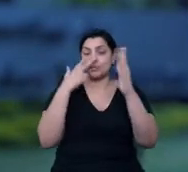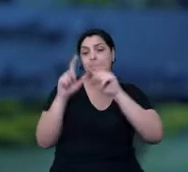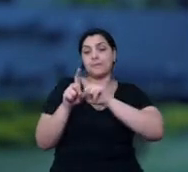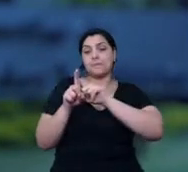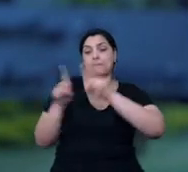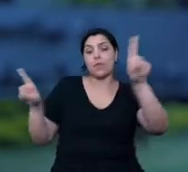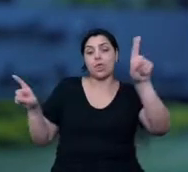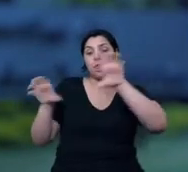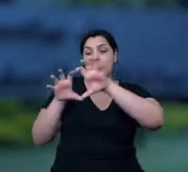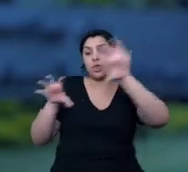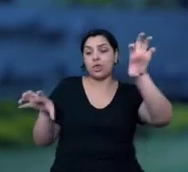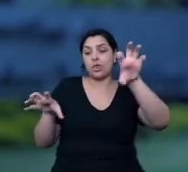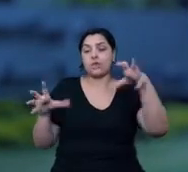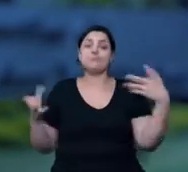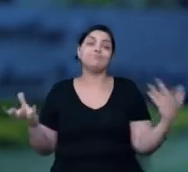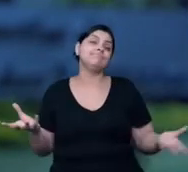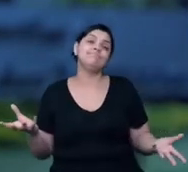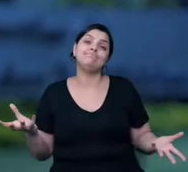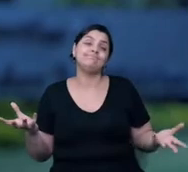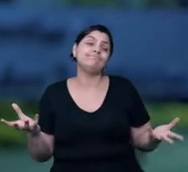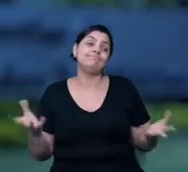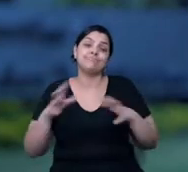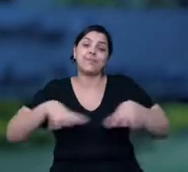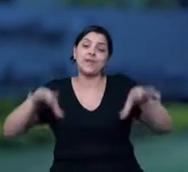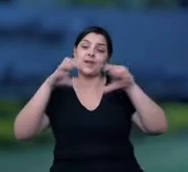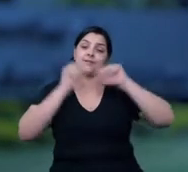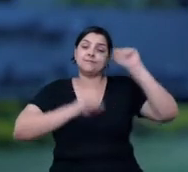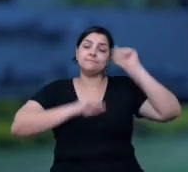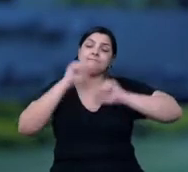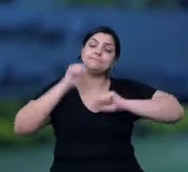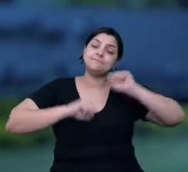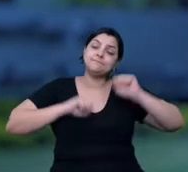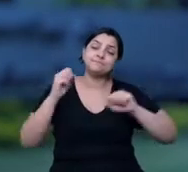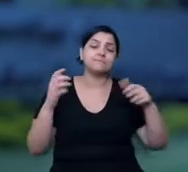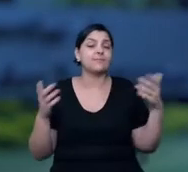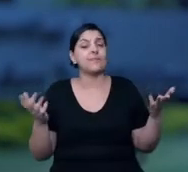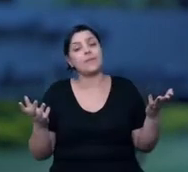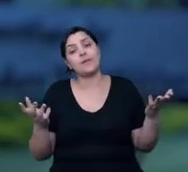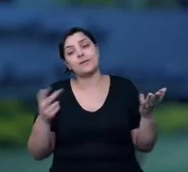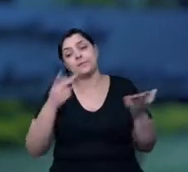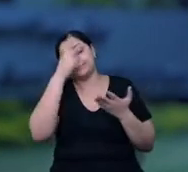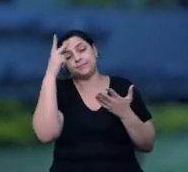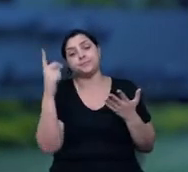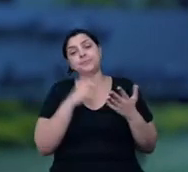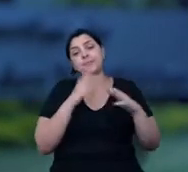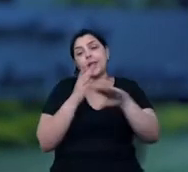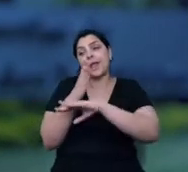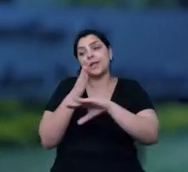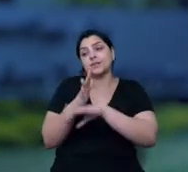lá, das áreas de industrialização, de que as pessoas têm mais acesso